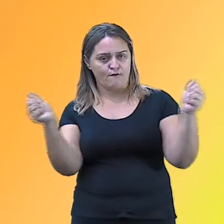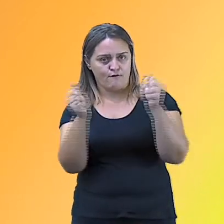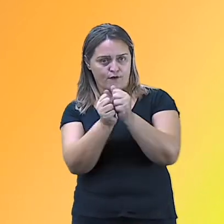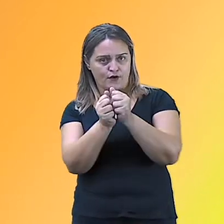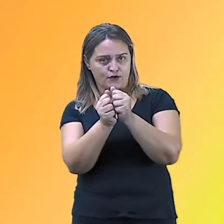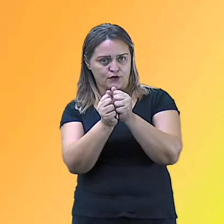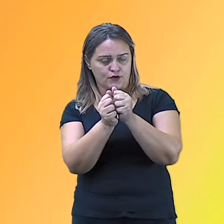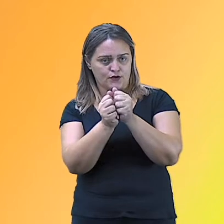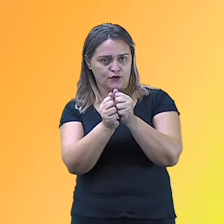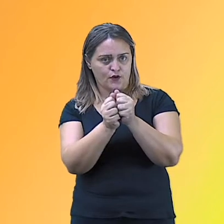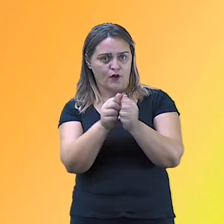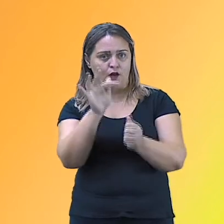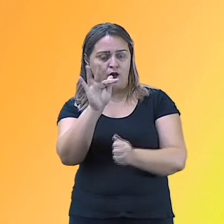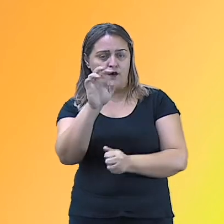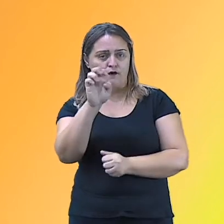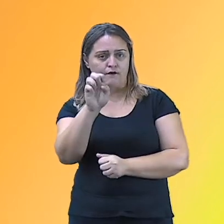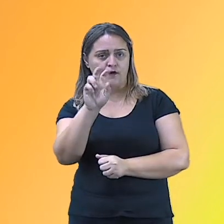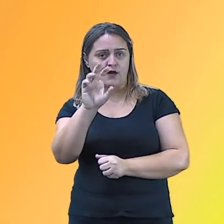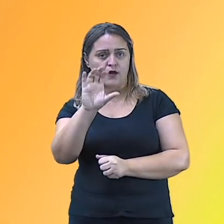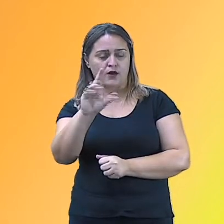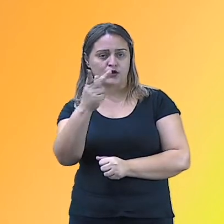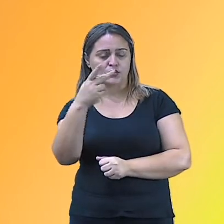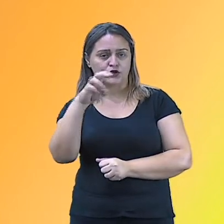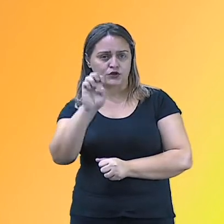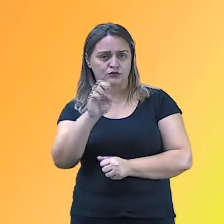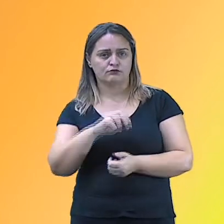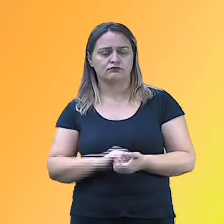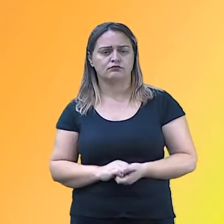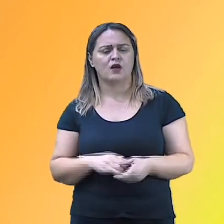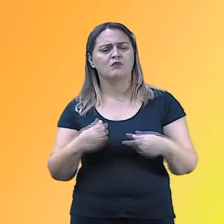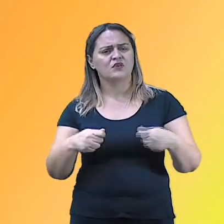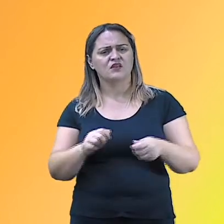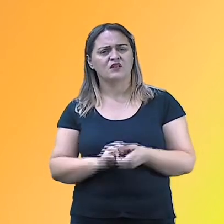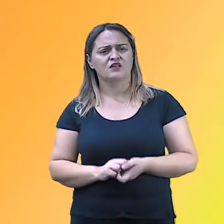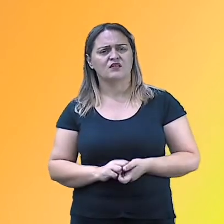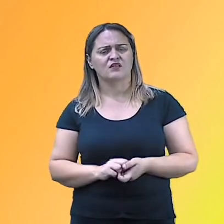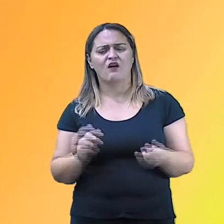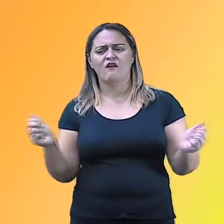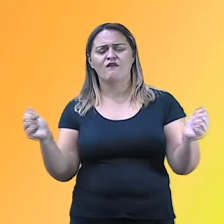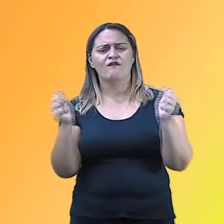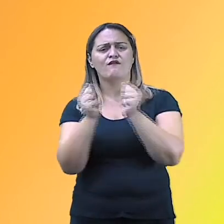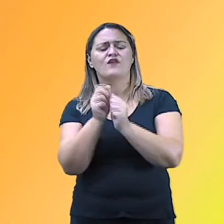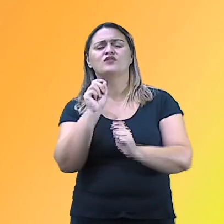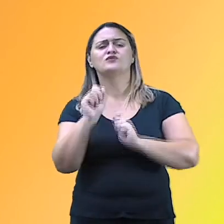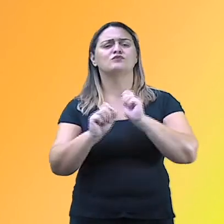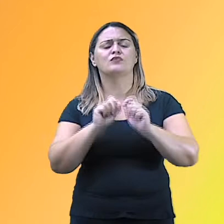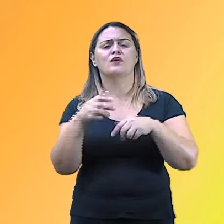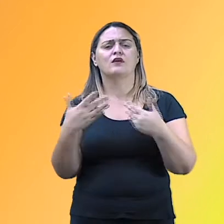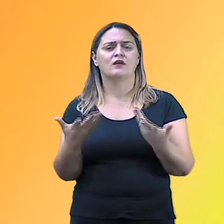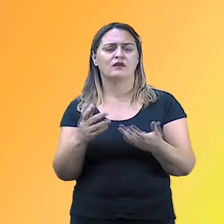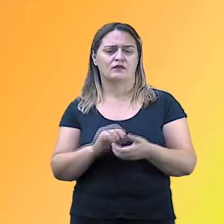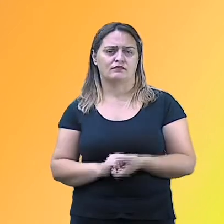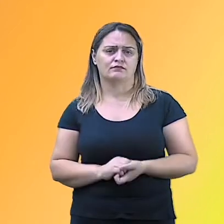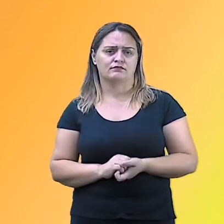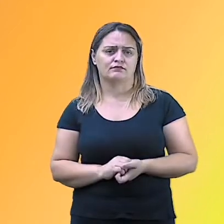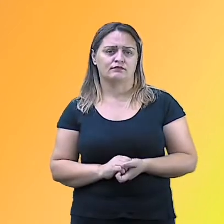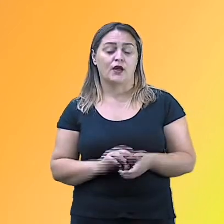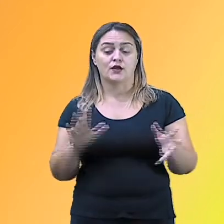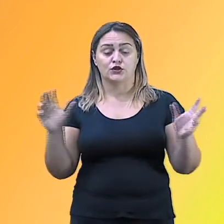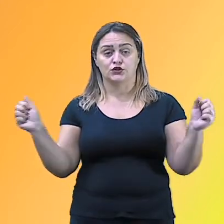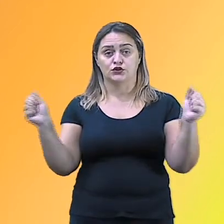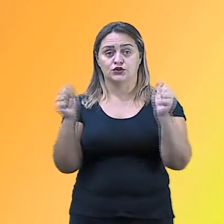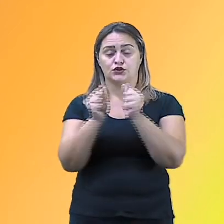mesmo? Feche. Feche precisa de complemento, não é? A ação recai aí diretamente para quem? Para janelas.